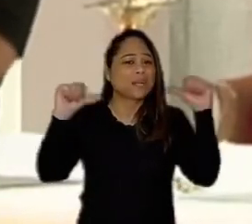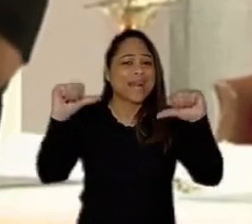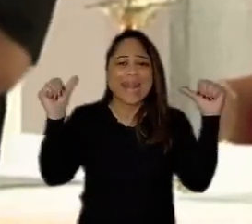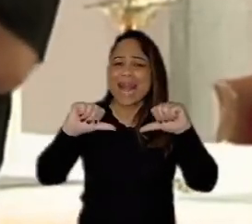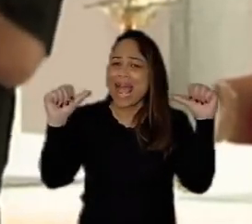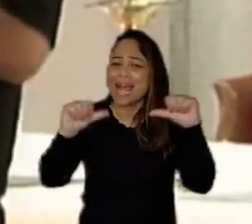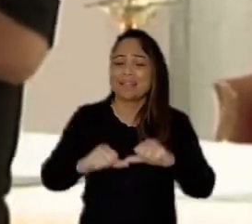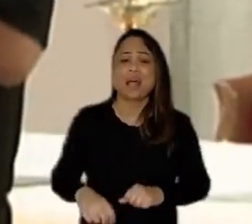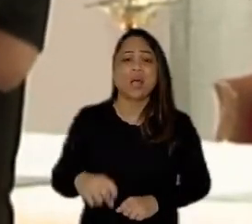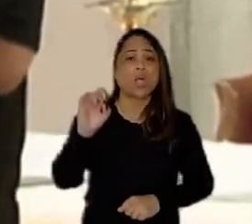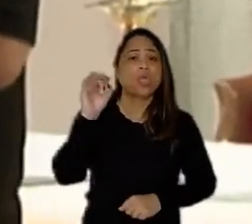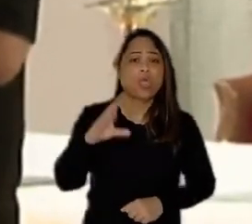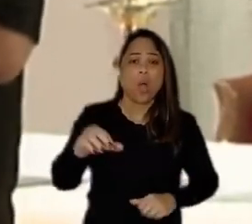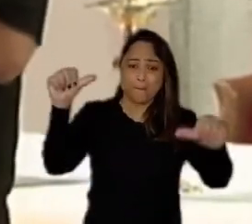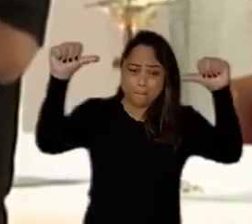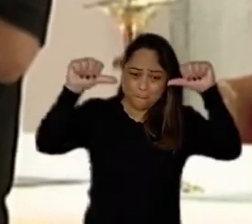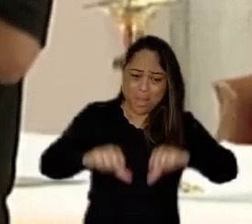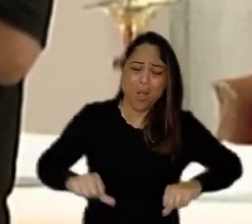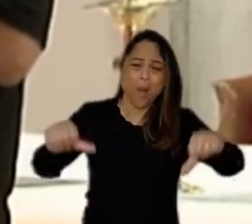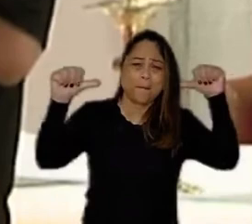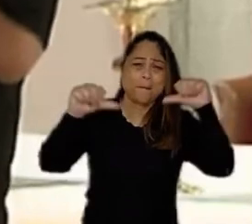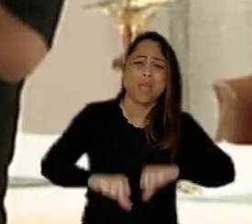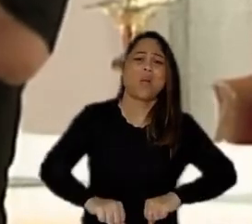contrário, só piorava.